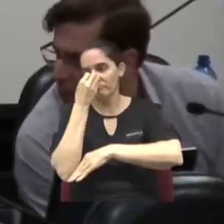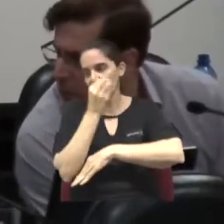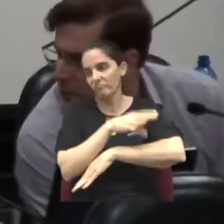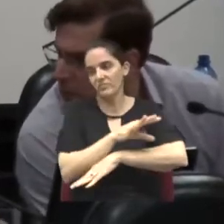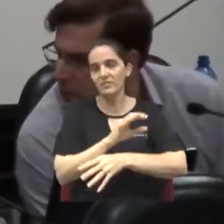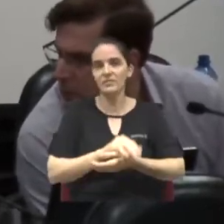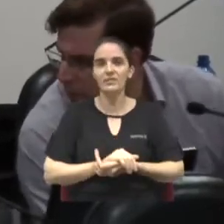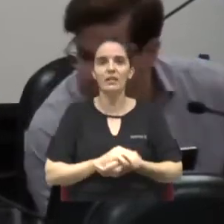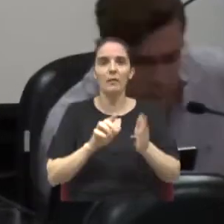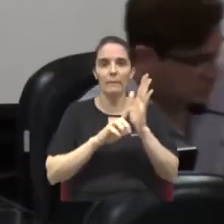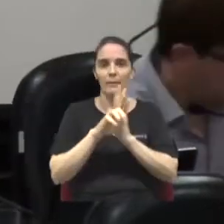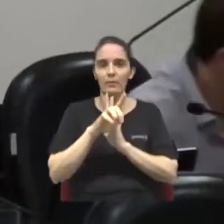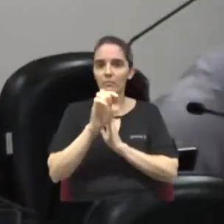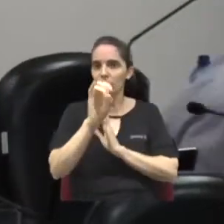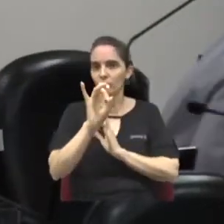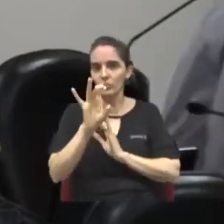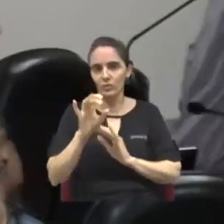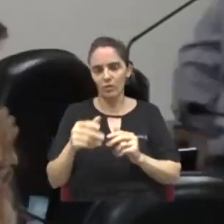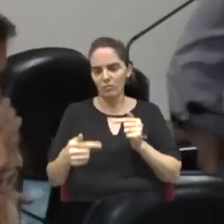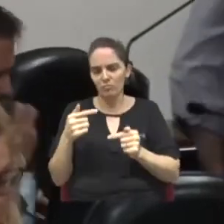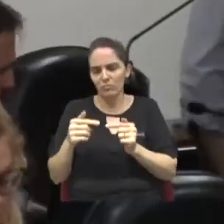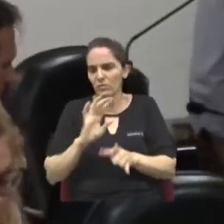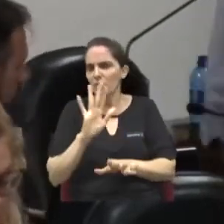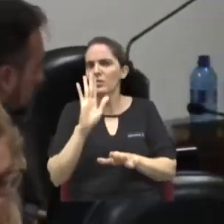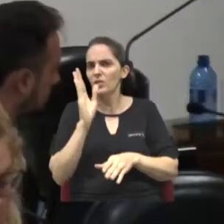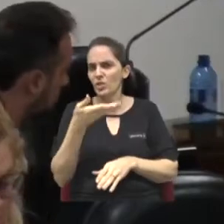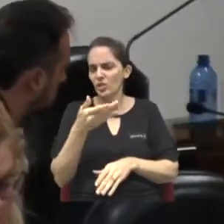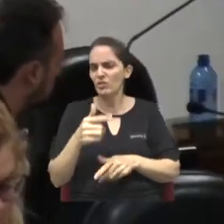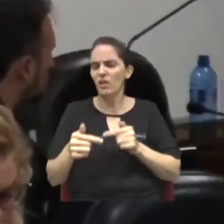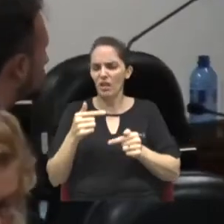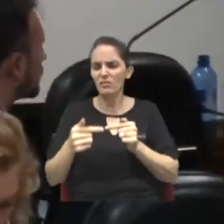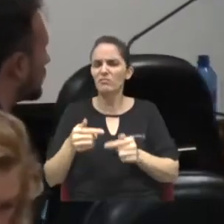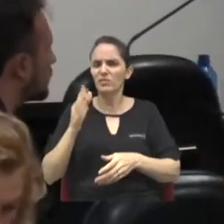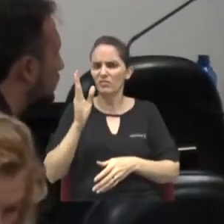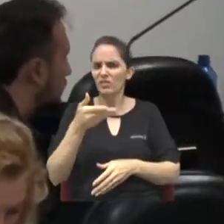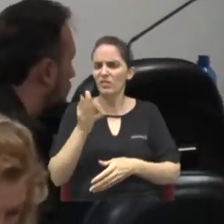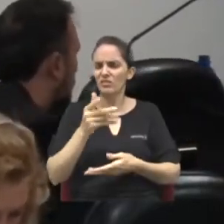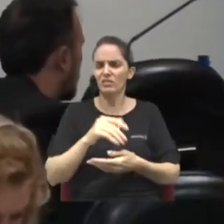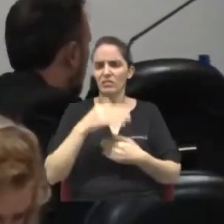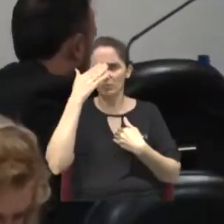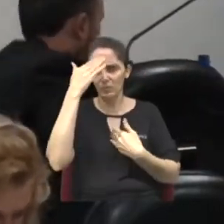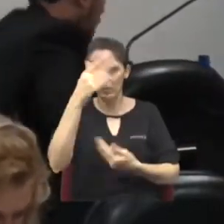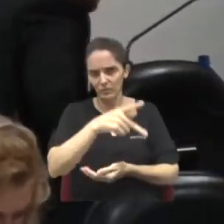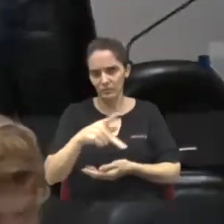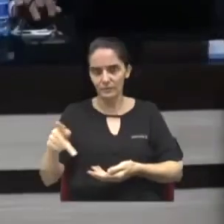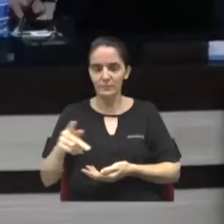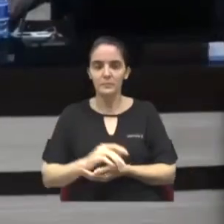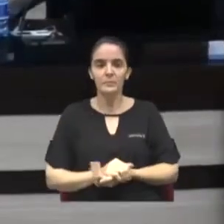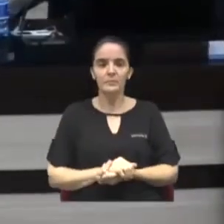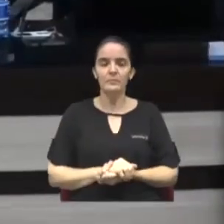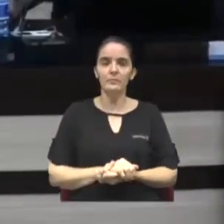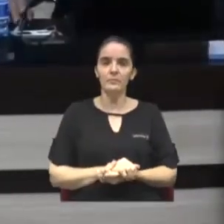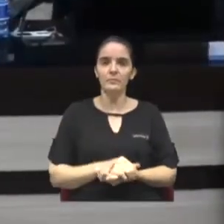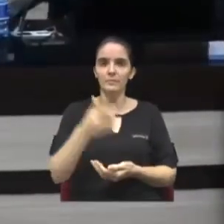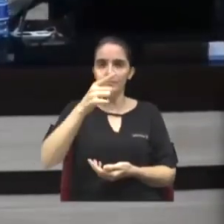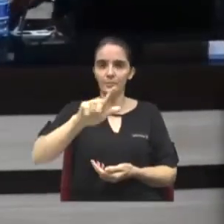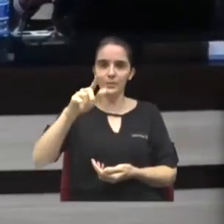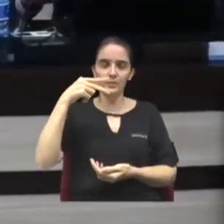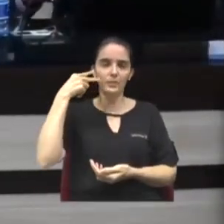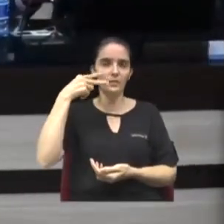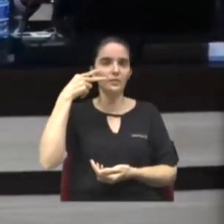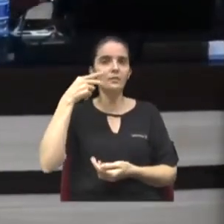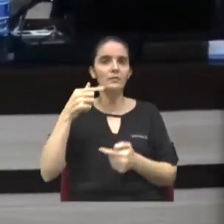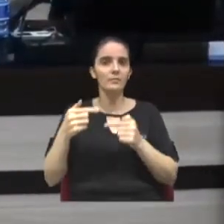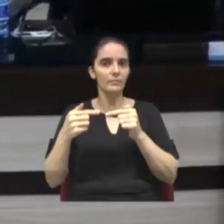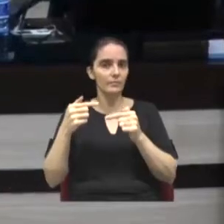Esse requerimento é nesse sentido, não vou discutir tanto mais, porque já foi discutido várias vezes neste assunto. Obrigado, senhor presidente. Mais algum vereador deseja